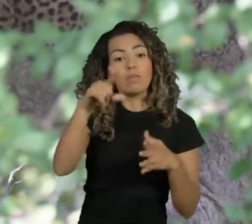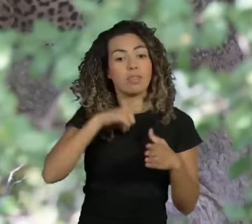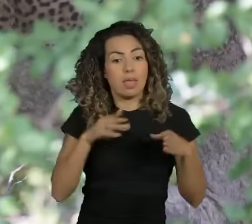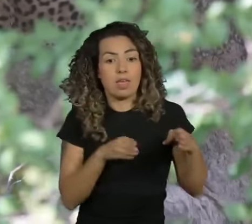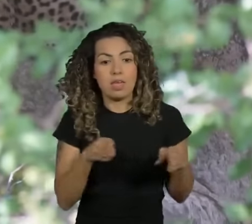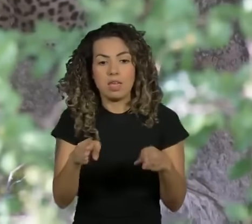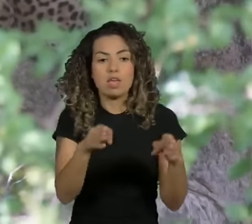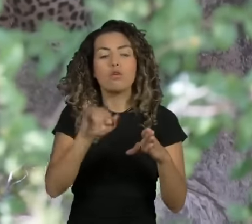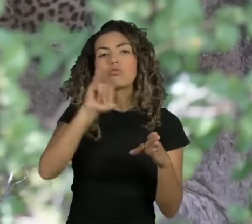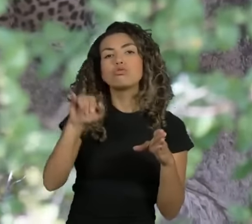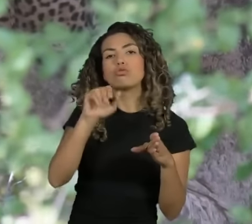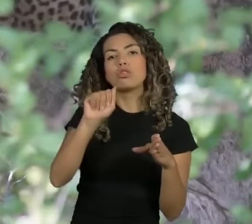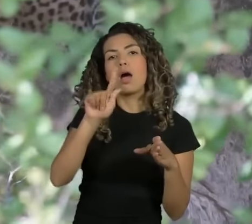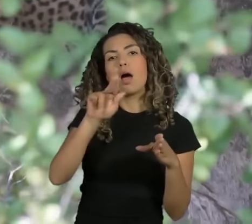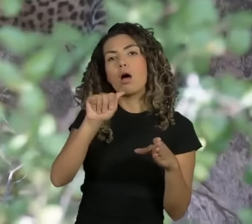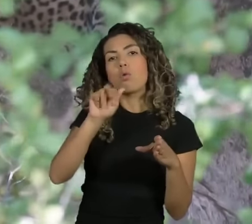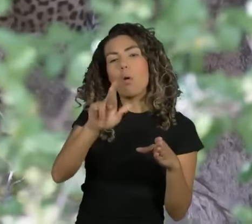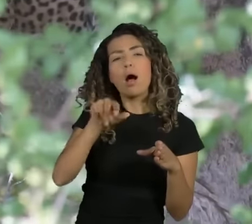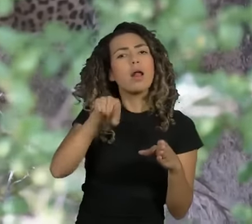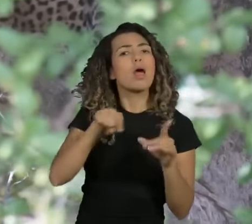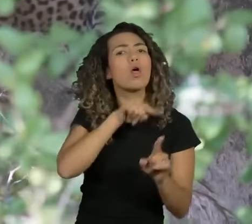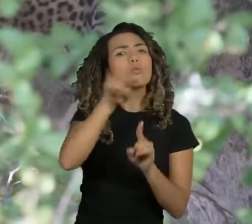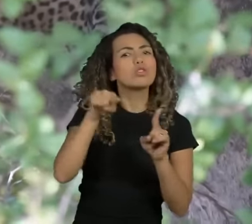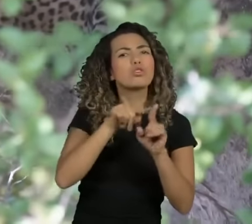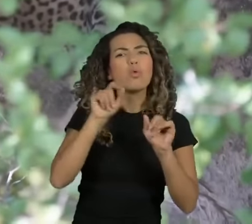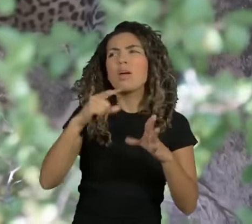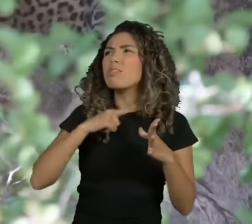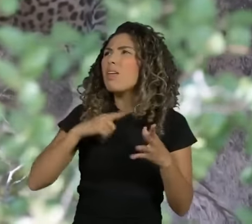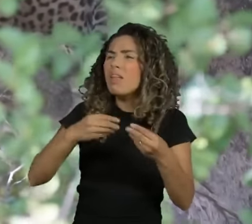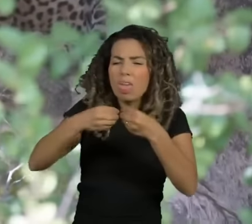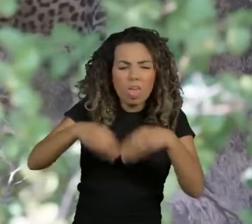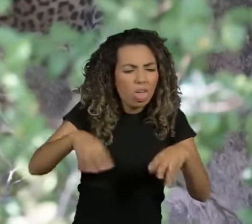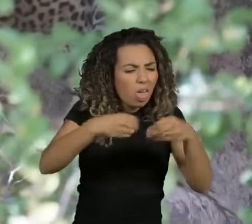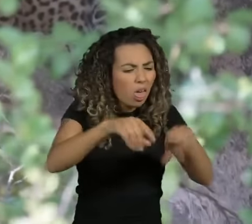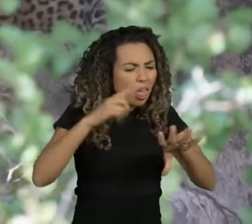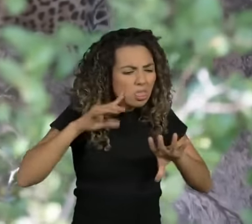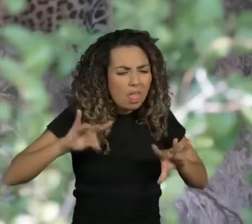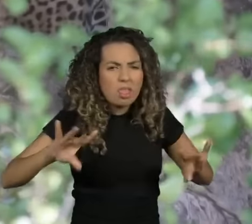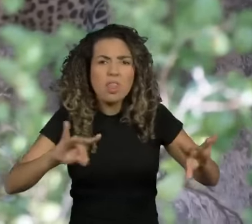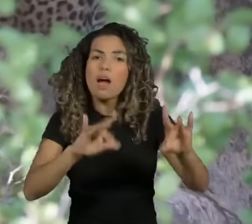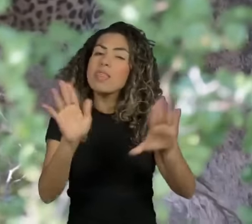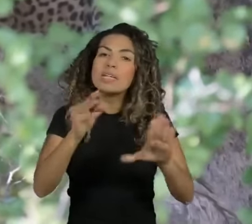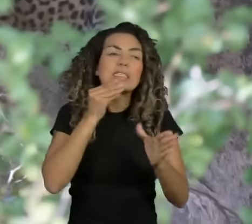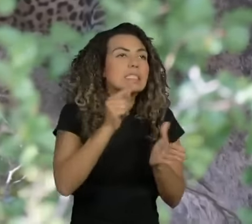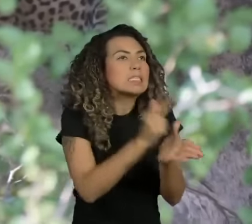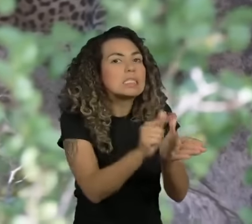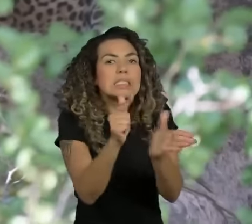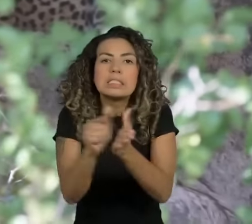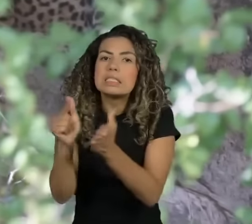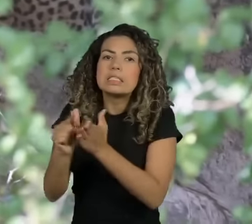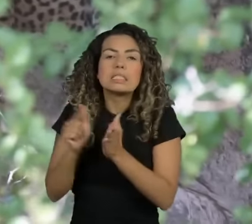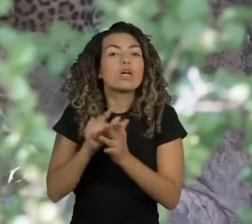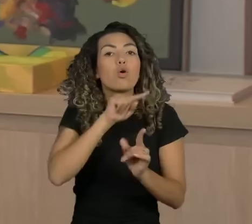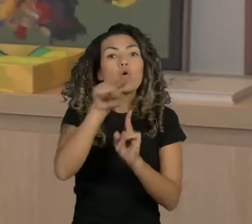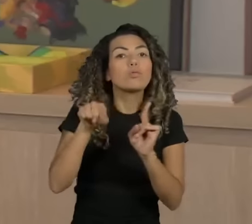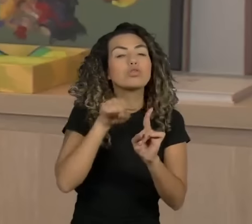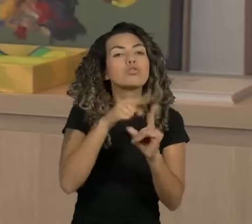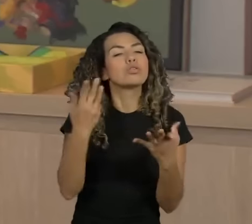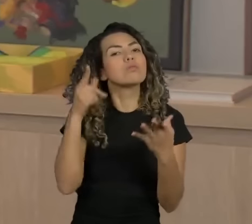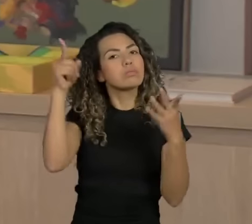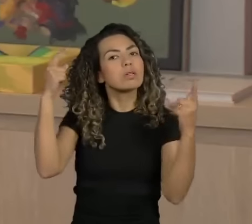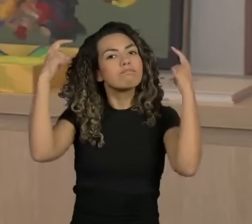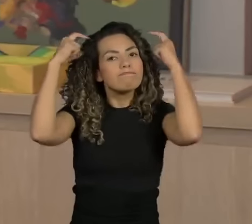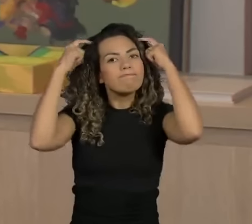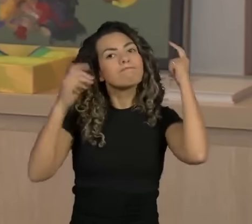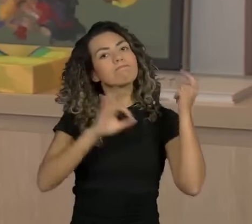busca restaurar e reconectar ecossistemas para salvar o maior felino do continente. E a